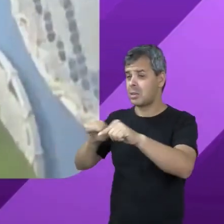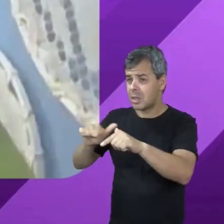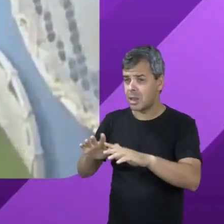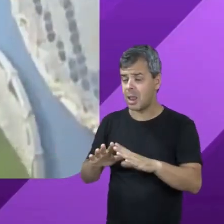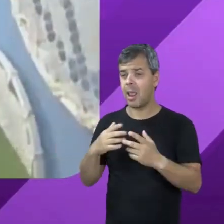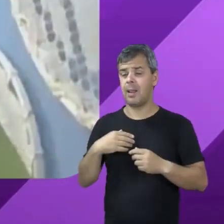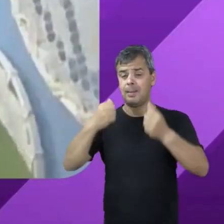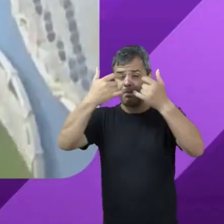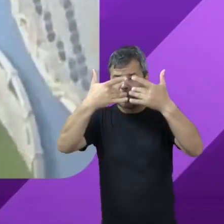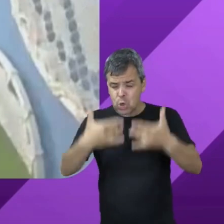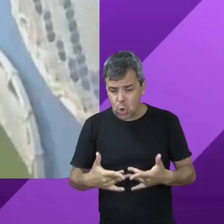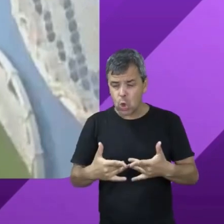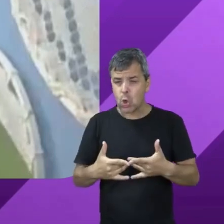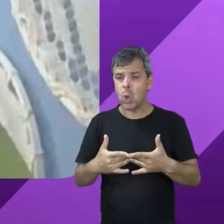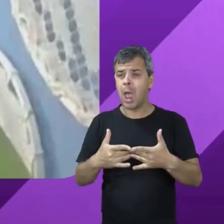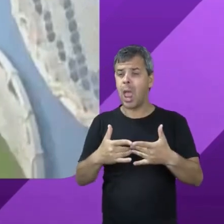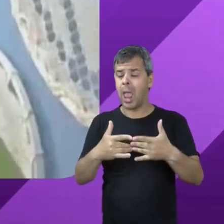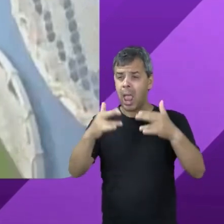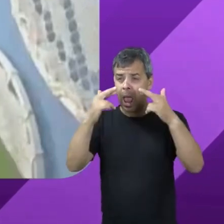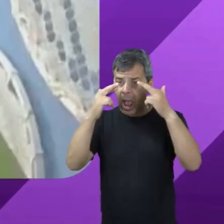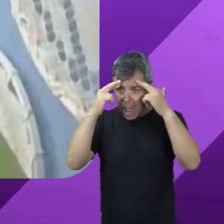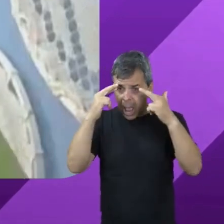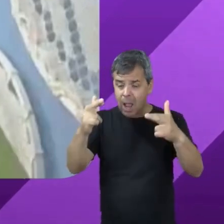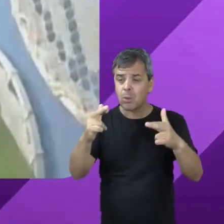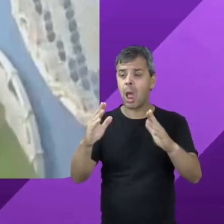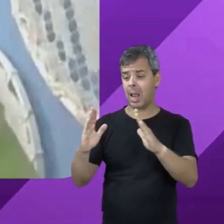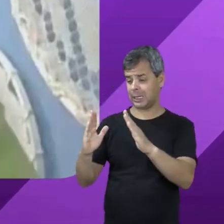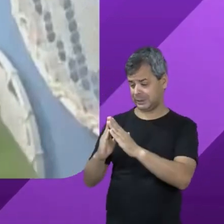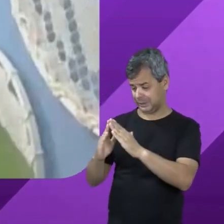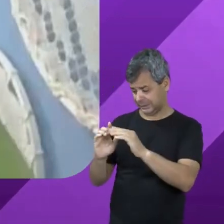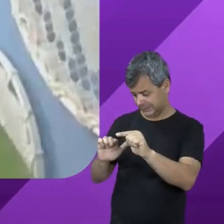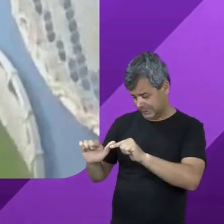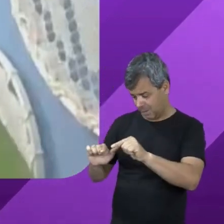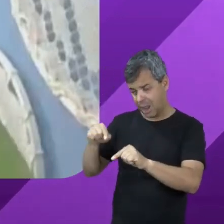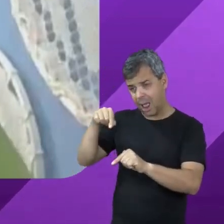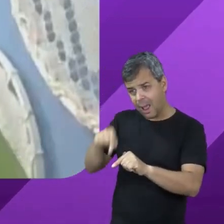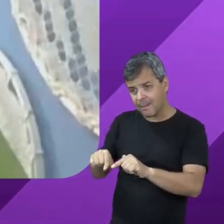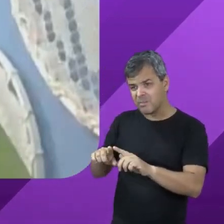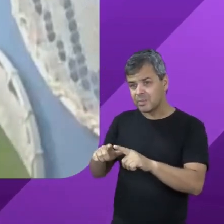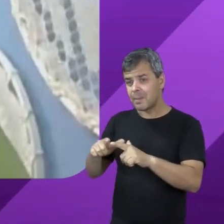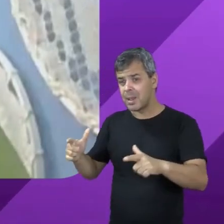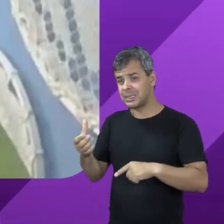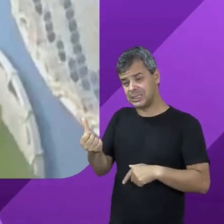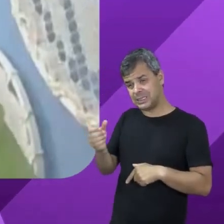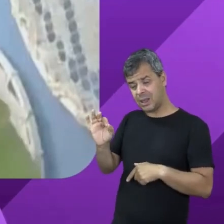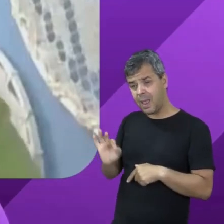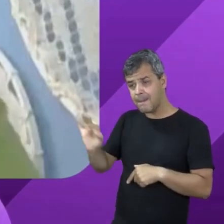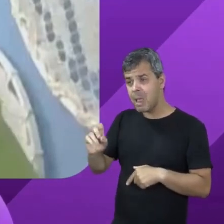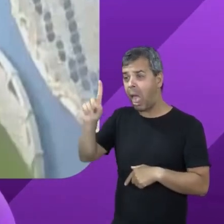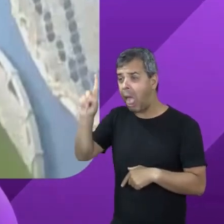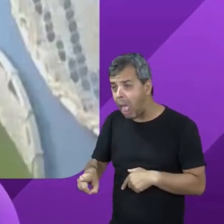né, dizer, com todo o respeito que a gente tem ao emprego doméstico, que a maioria, mais de 60% do emprego doméstico